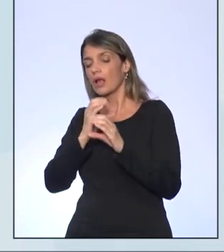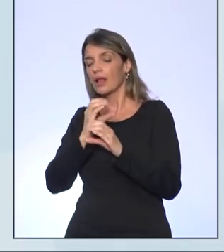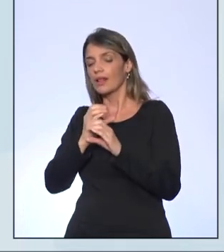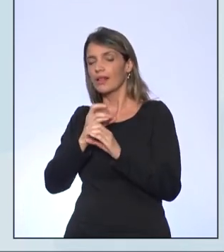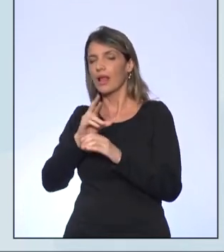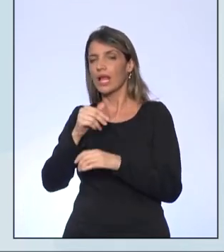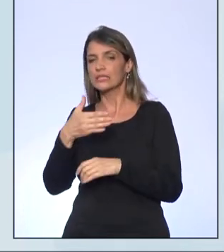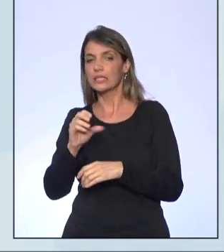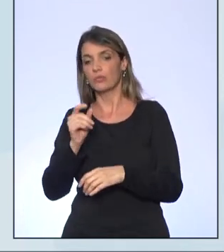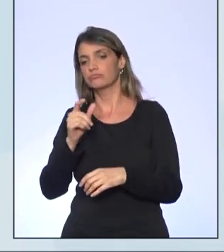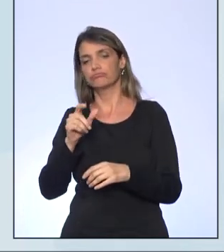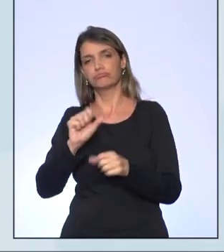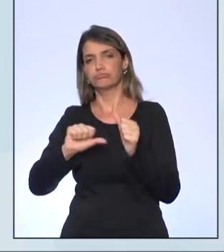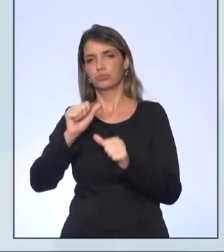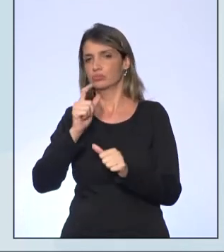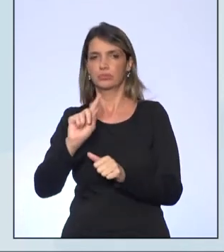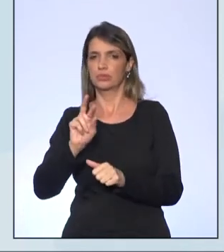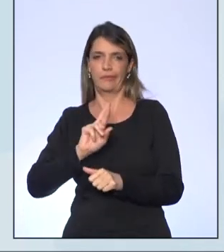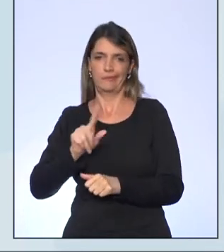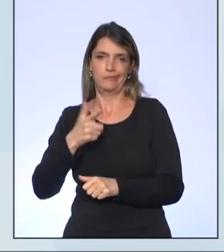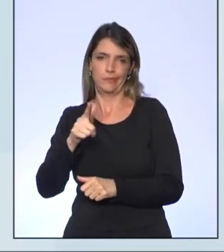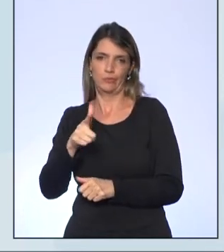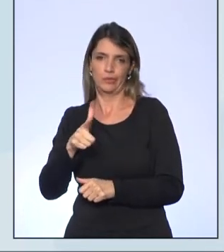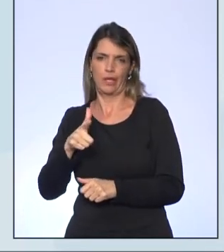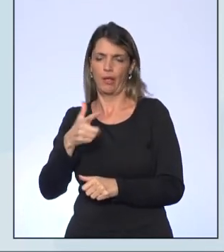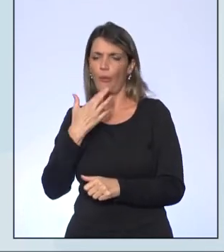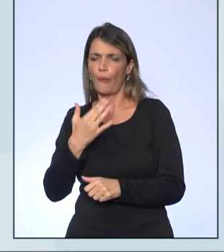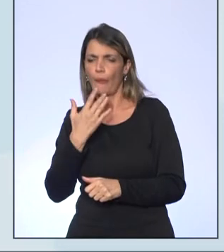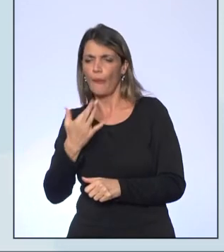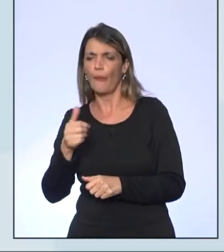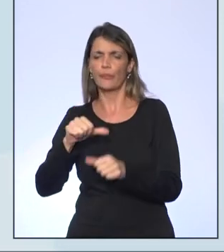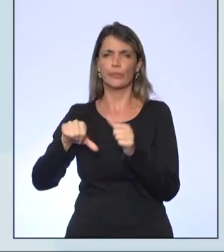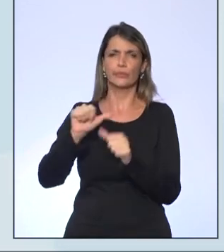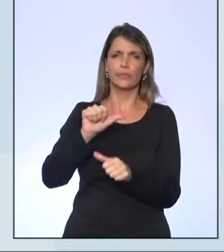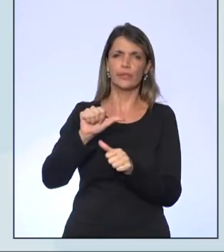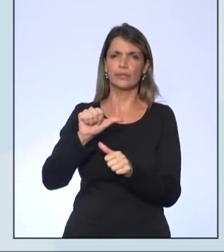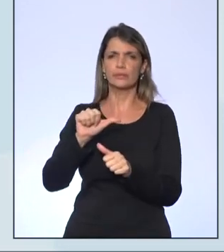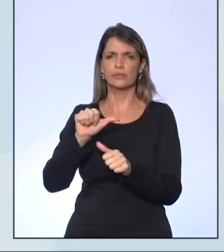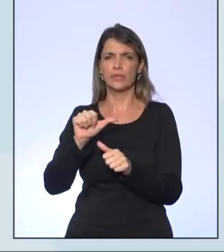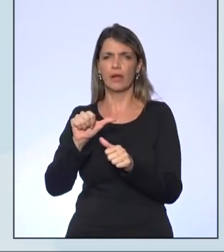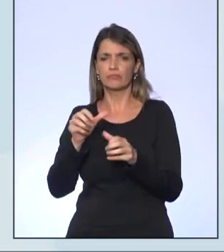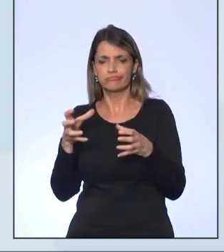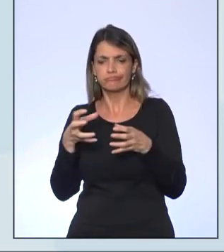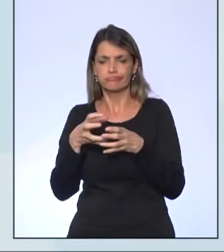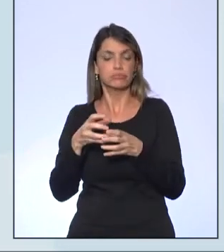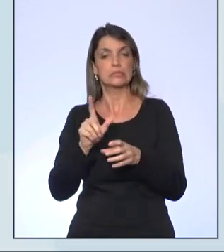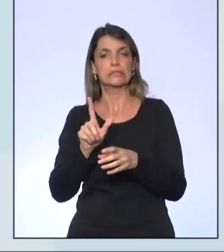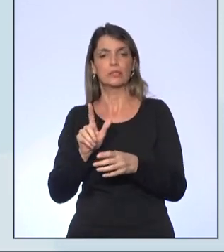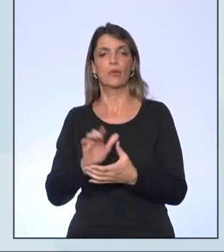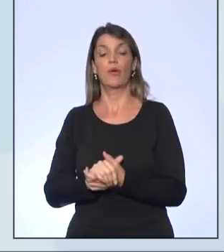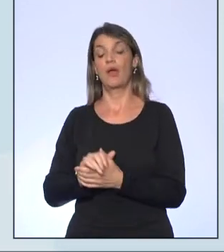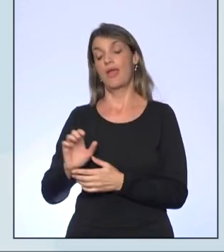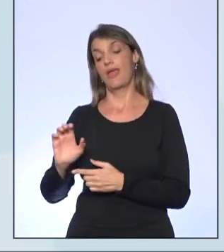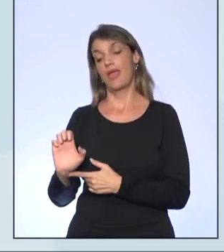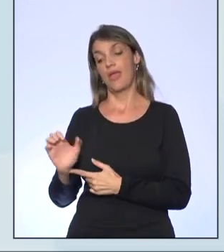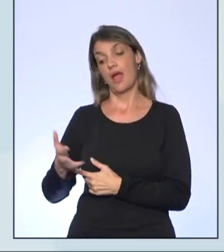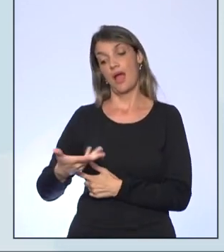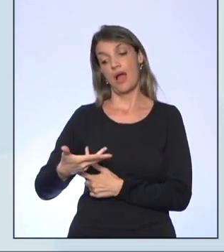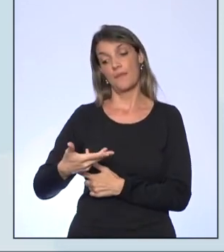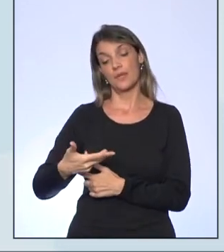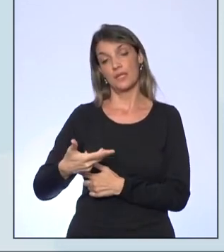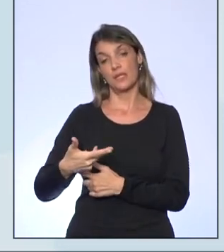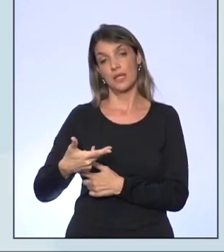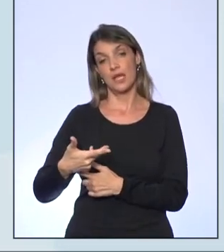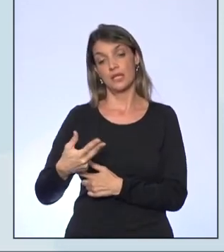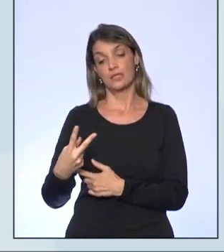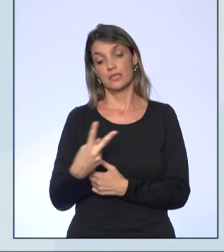são alteradas. A gente não vê mudança de cor, a gente não vê mudança nas concentrações. Na E, a rapidez é a mesma